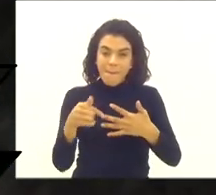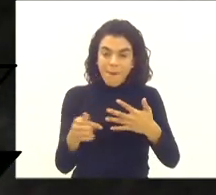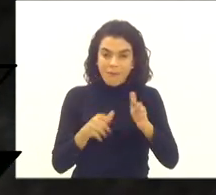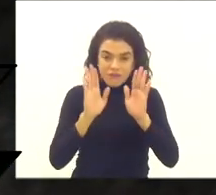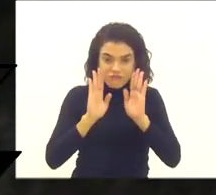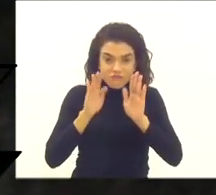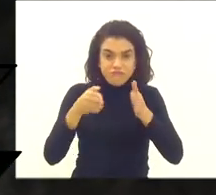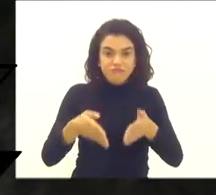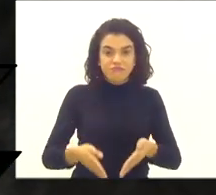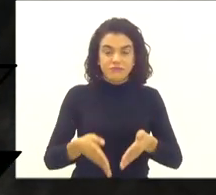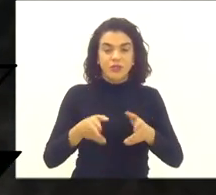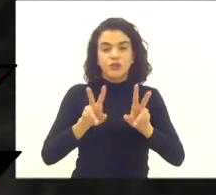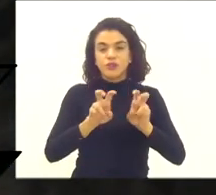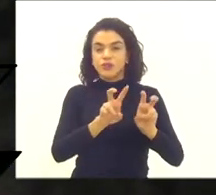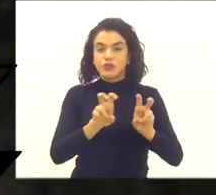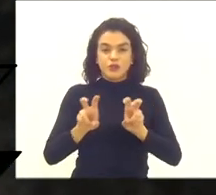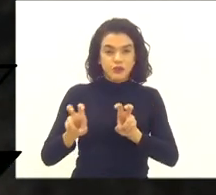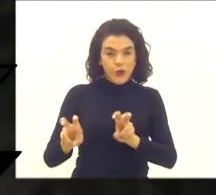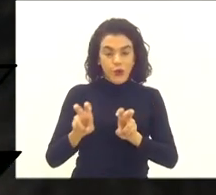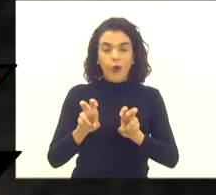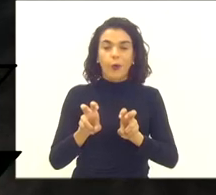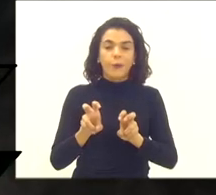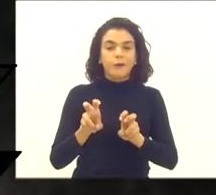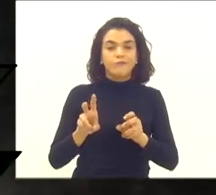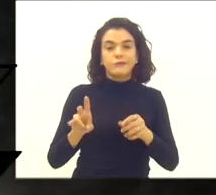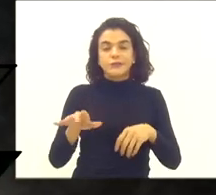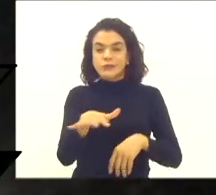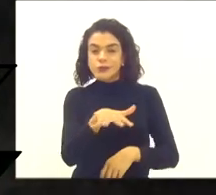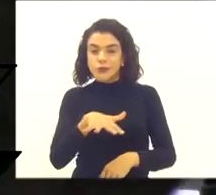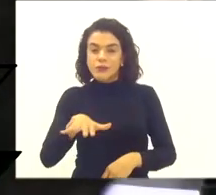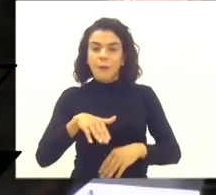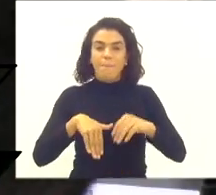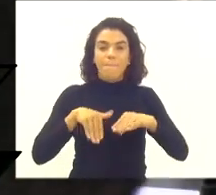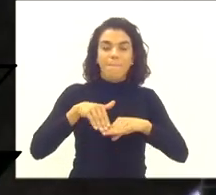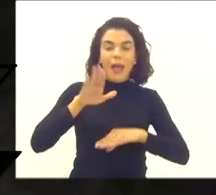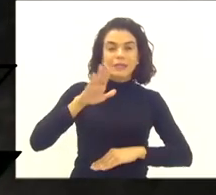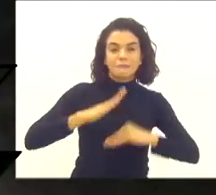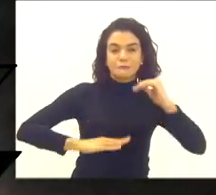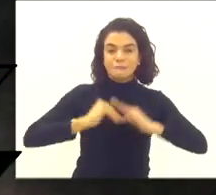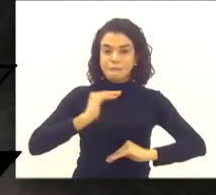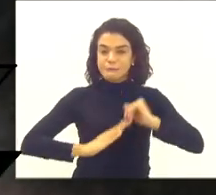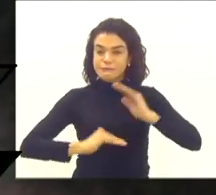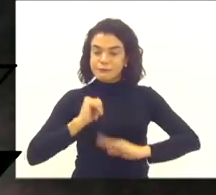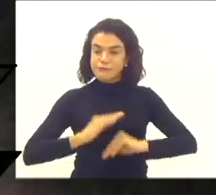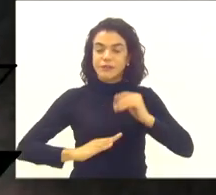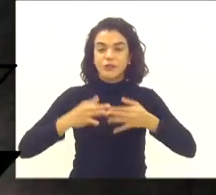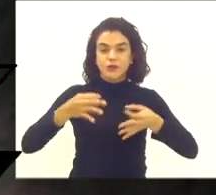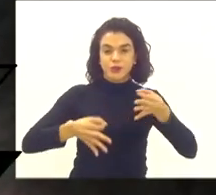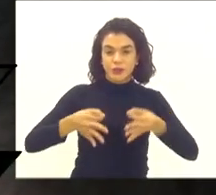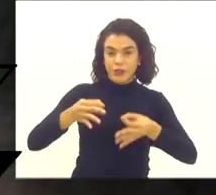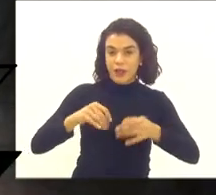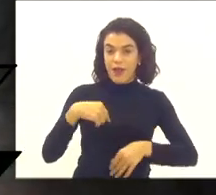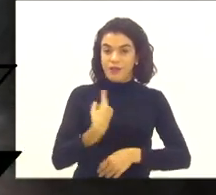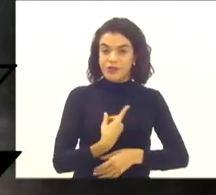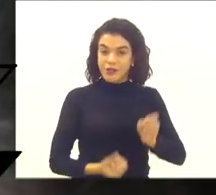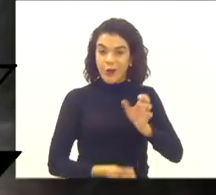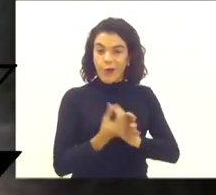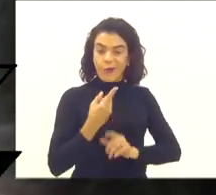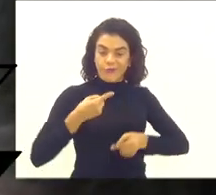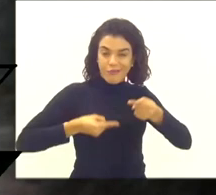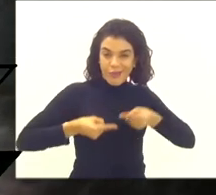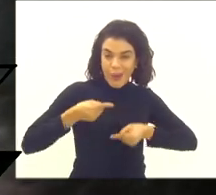mais específicas é sobre questões um pouco mais técnicas técnicas e jurídicas né a gente fez um debate mais